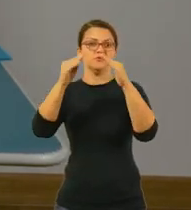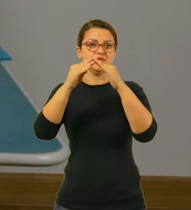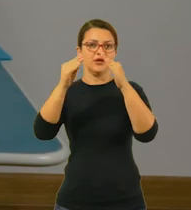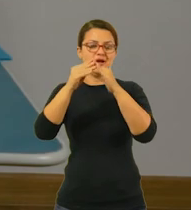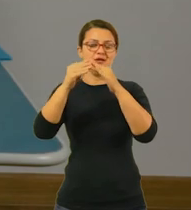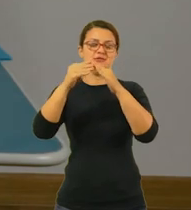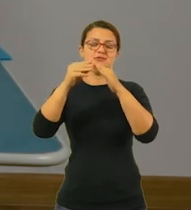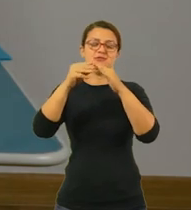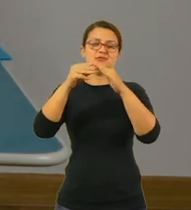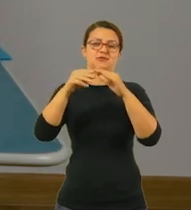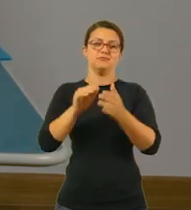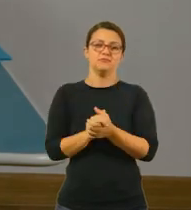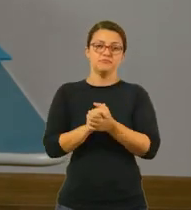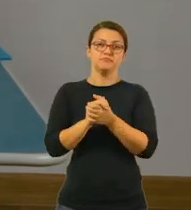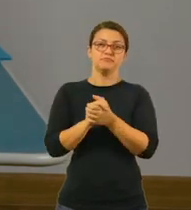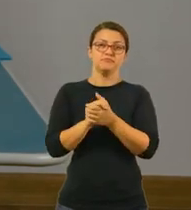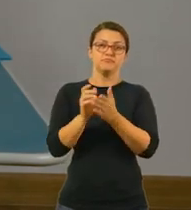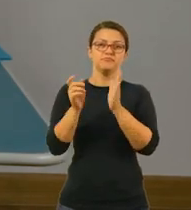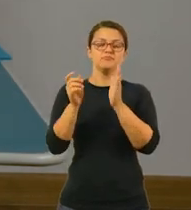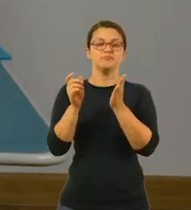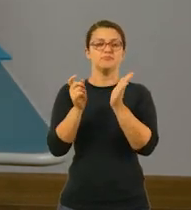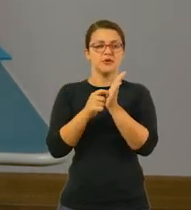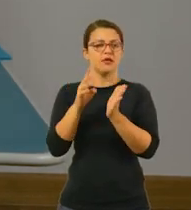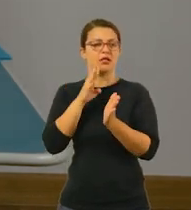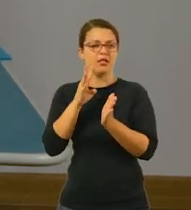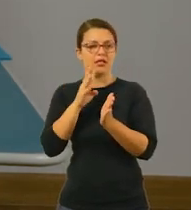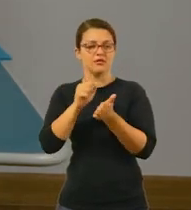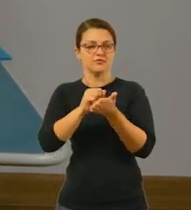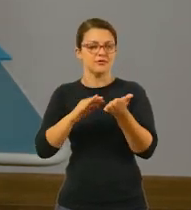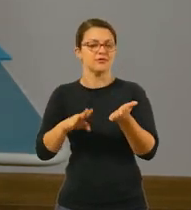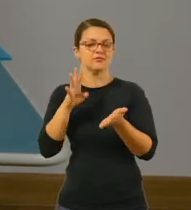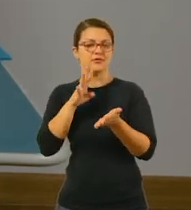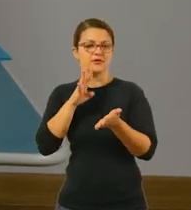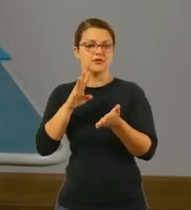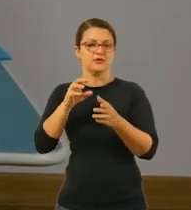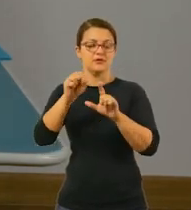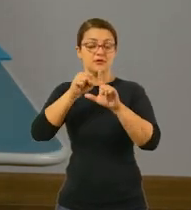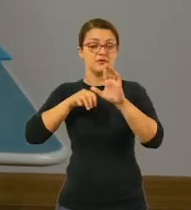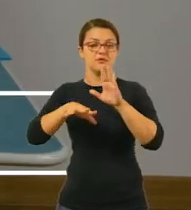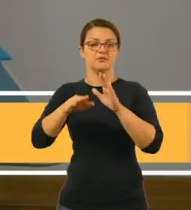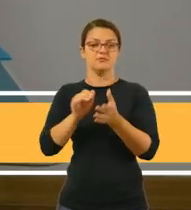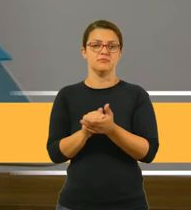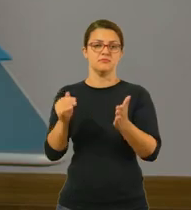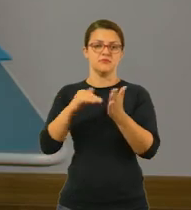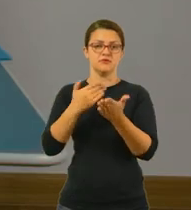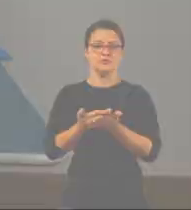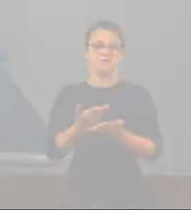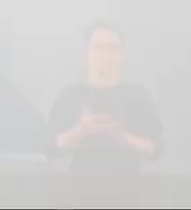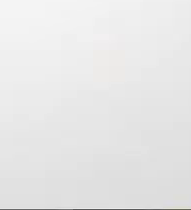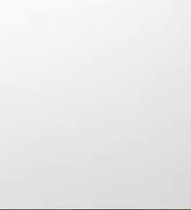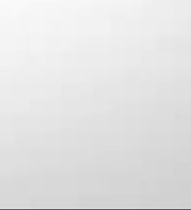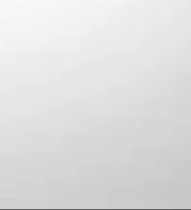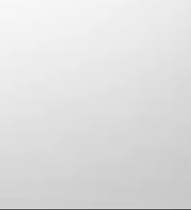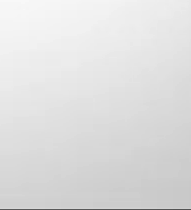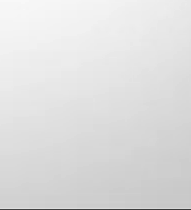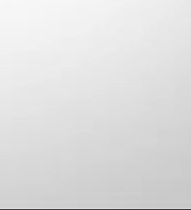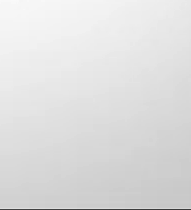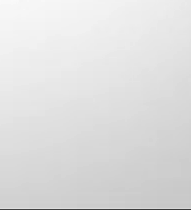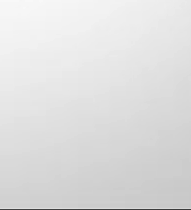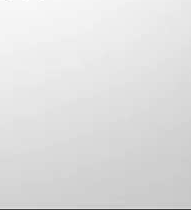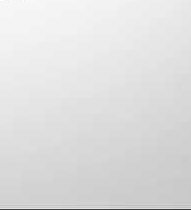tem muita sugestão, tem muitas atividades bem legais. Compartilha com os amigos, tá bom? E até semana que vem.